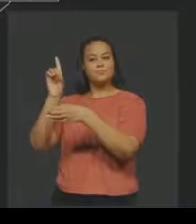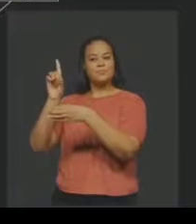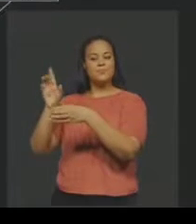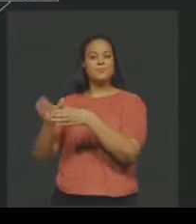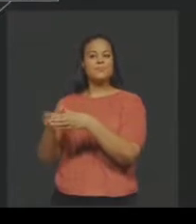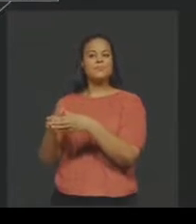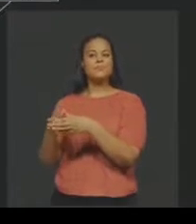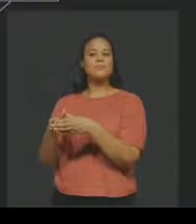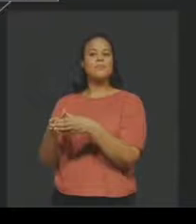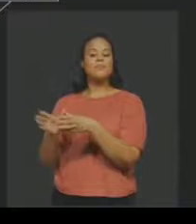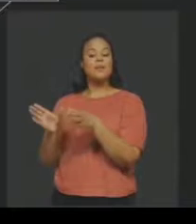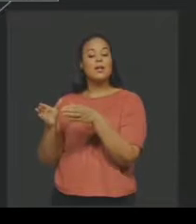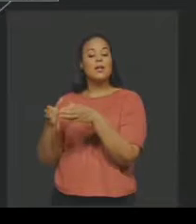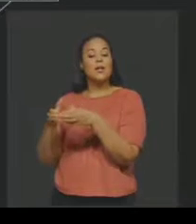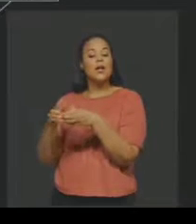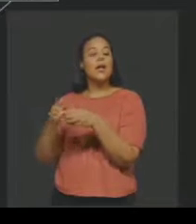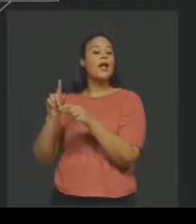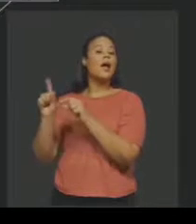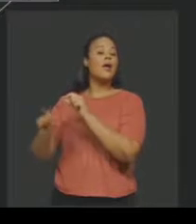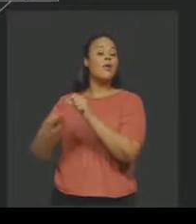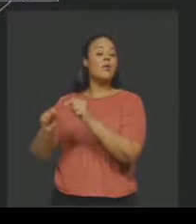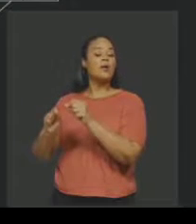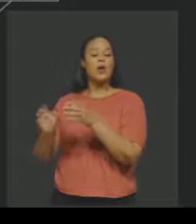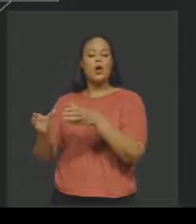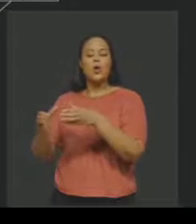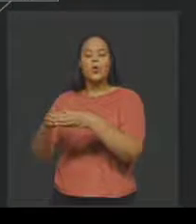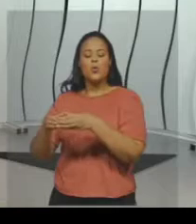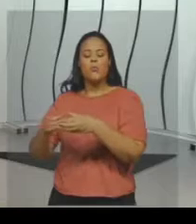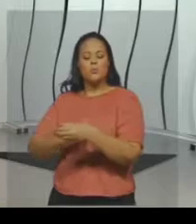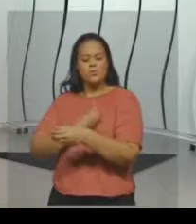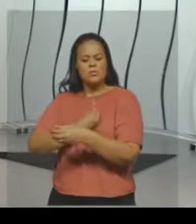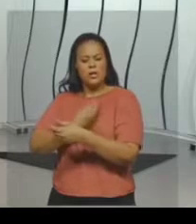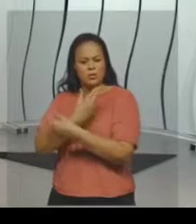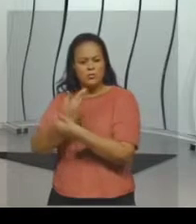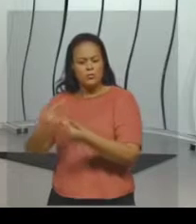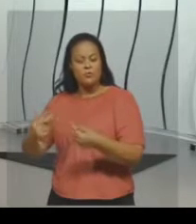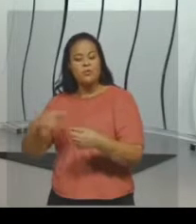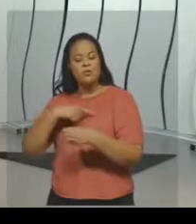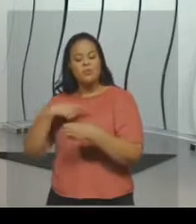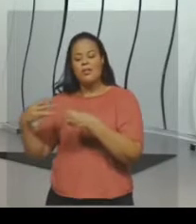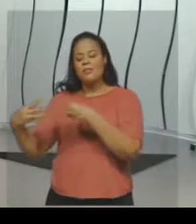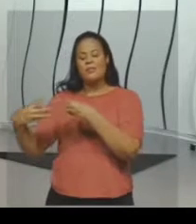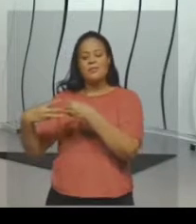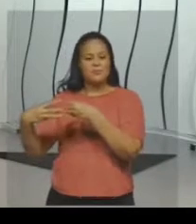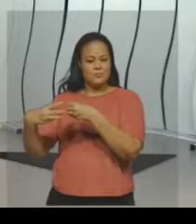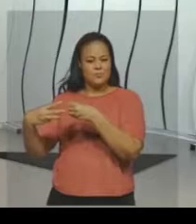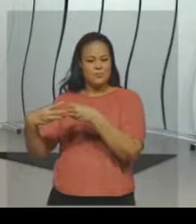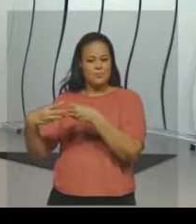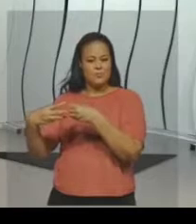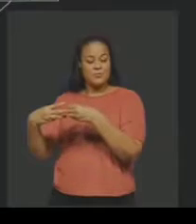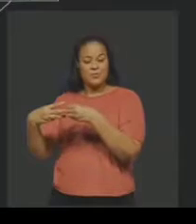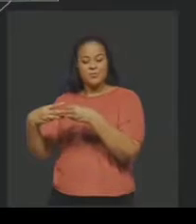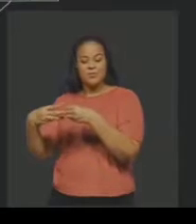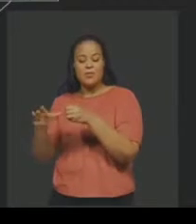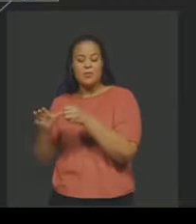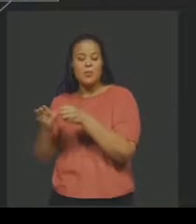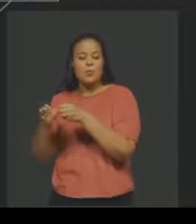E os eucariotos, então, são aqueles seres vivos que têm célula com núcleo. Nós vamos falar hoje deste outro grupo aqui,